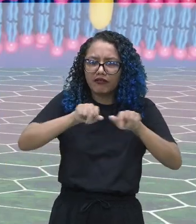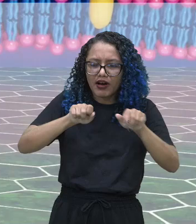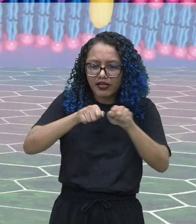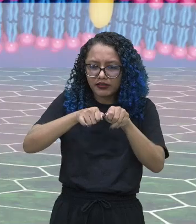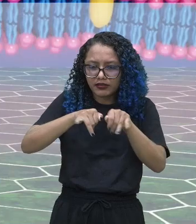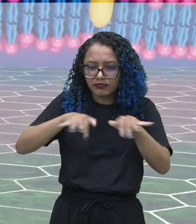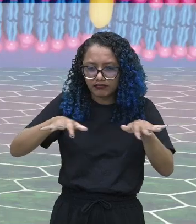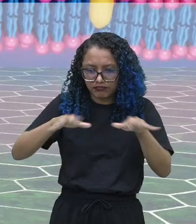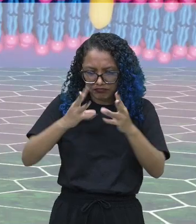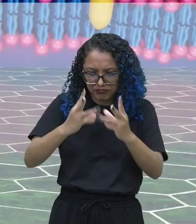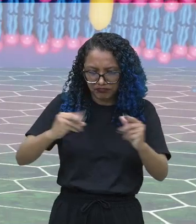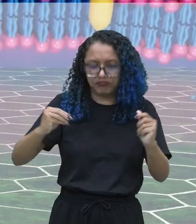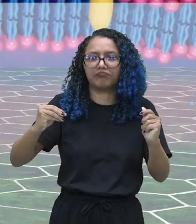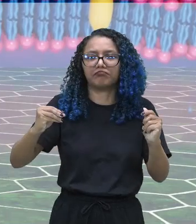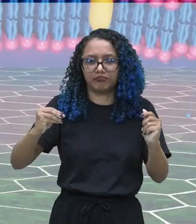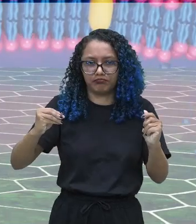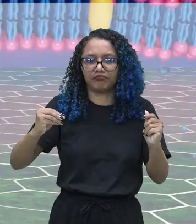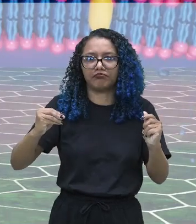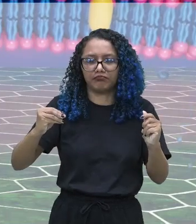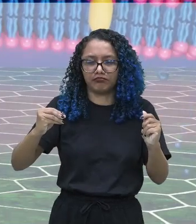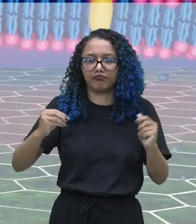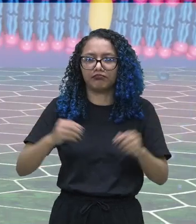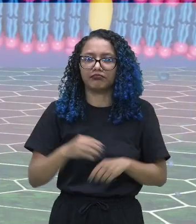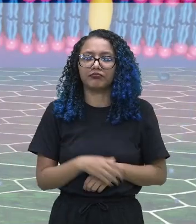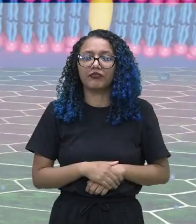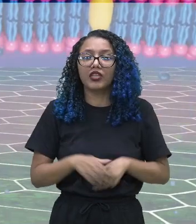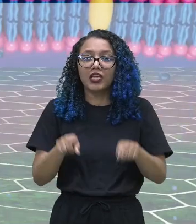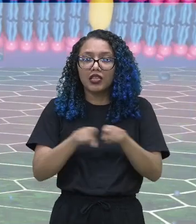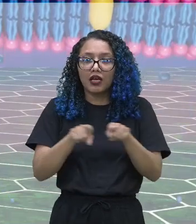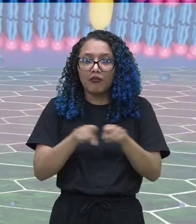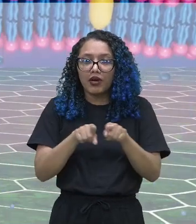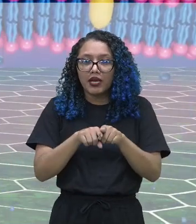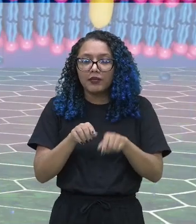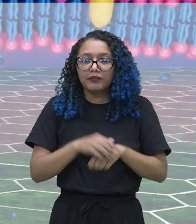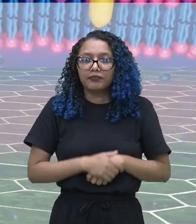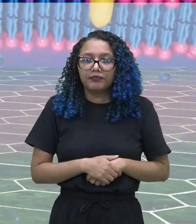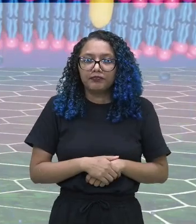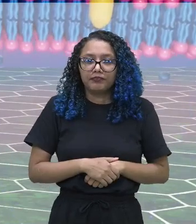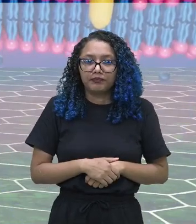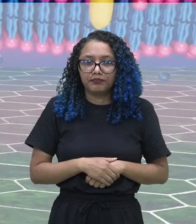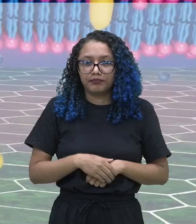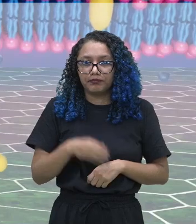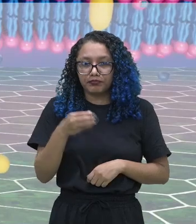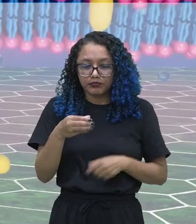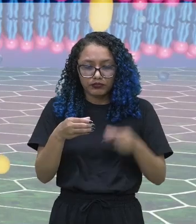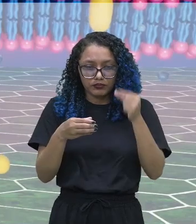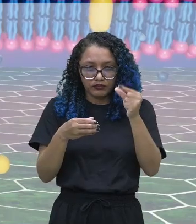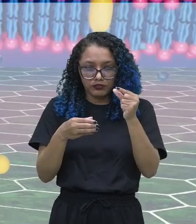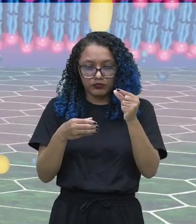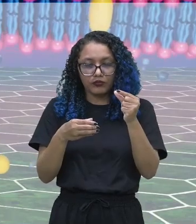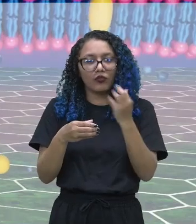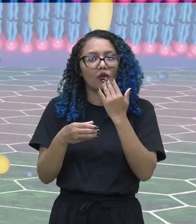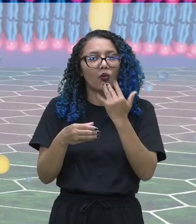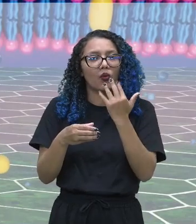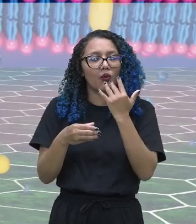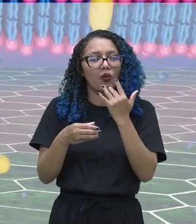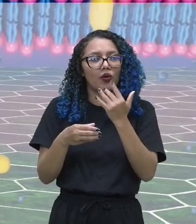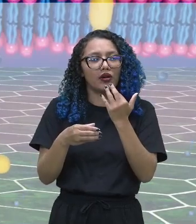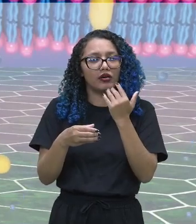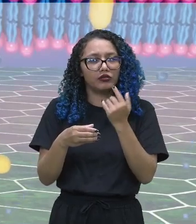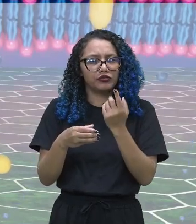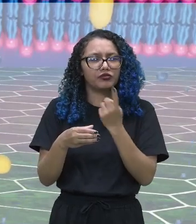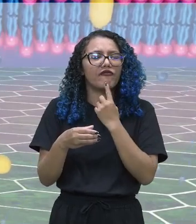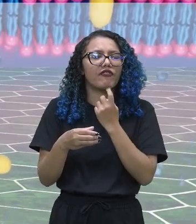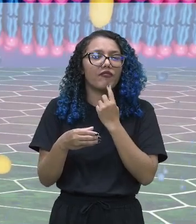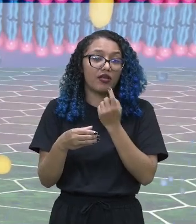dissolver solutos. E aí eu tenho uma gota de um corante alimentício vermelho,